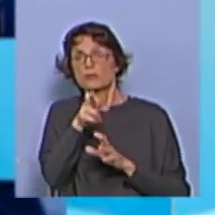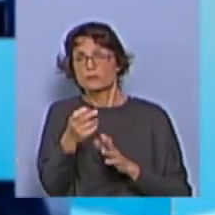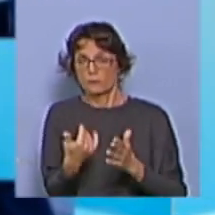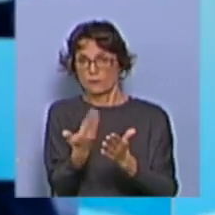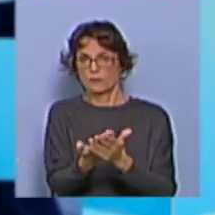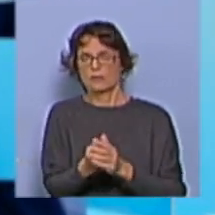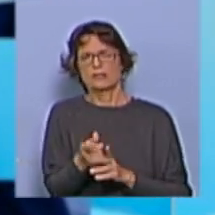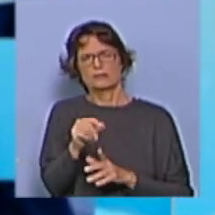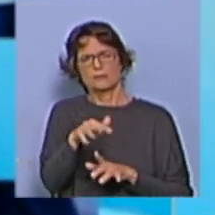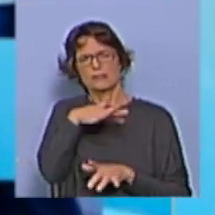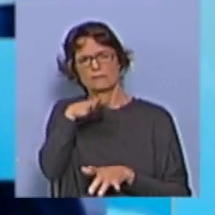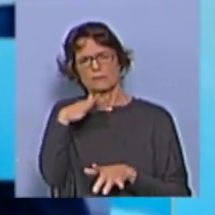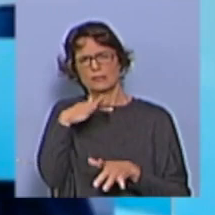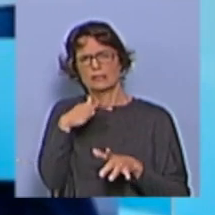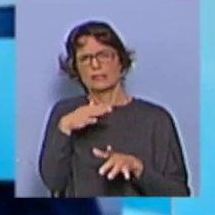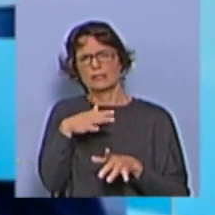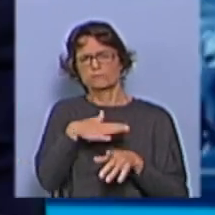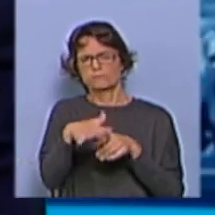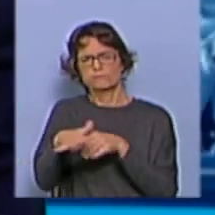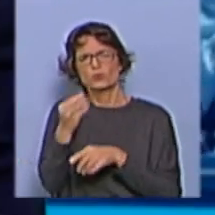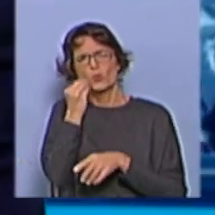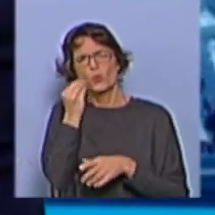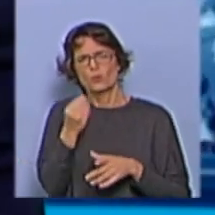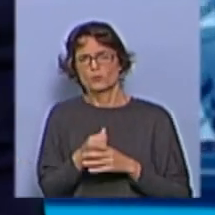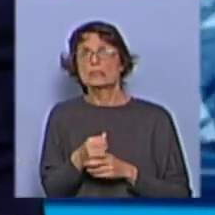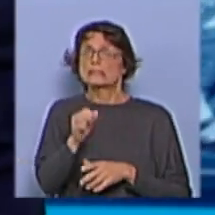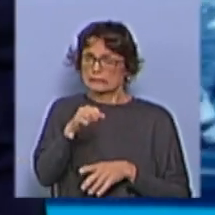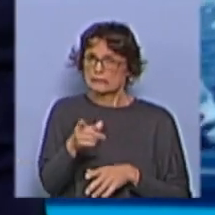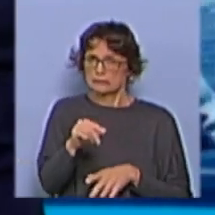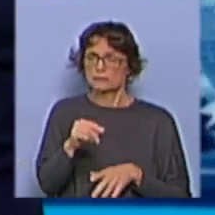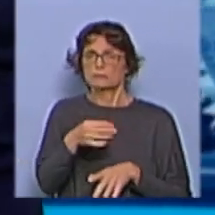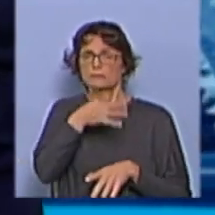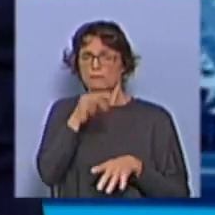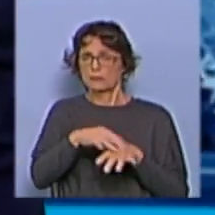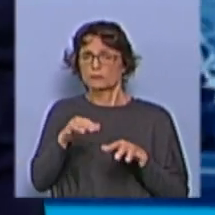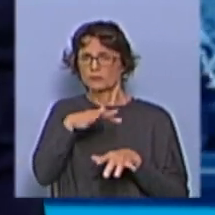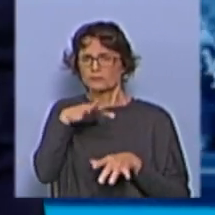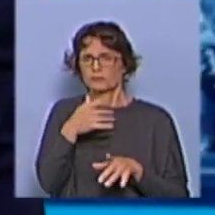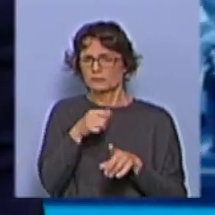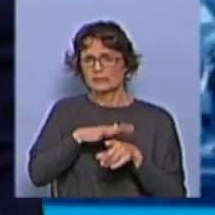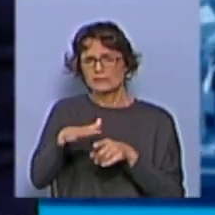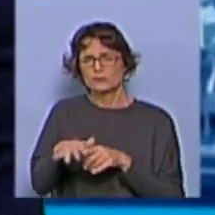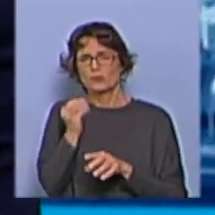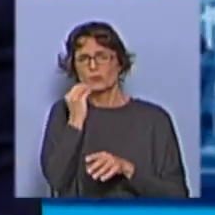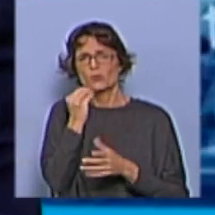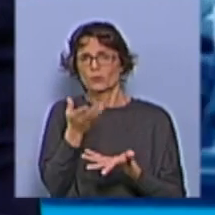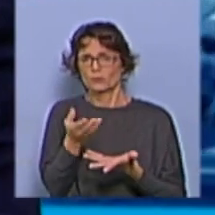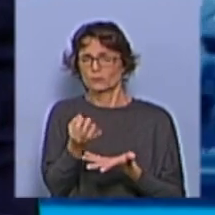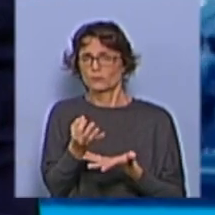esta pandemia teve. Sim, nós vamos por aí porque, naturalmente, que